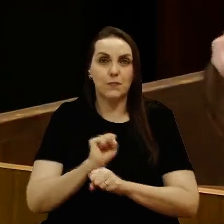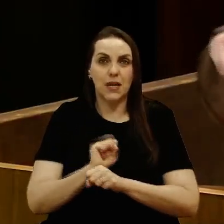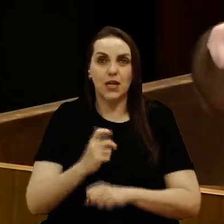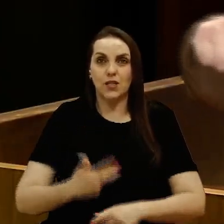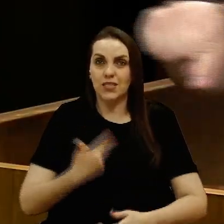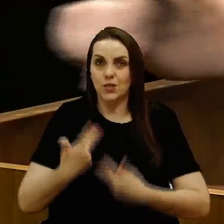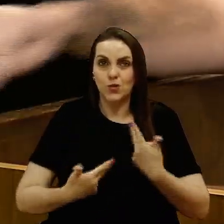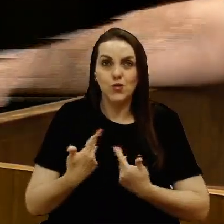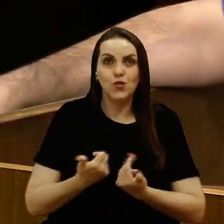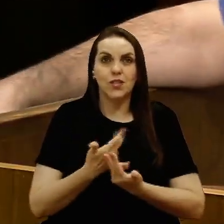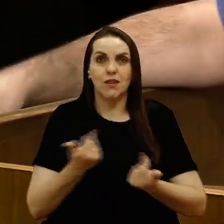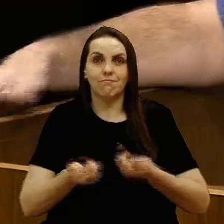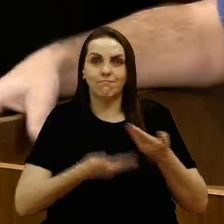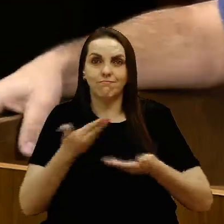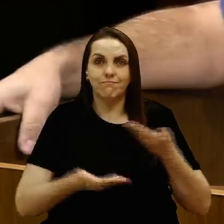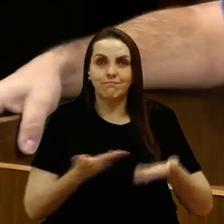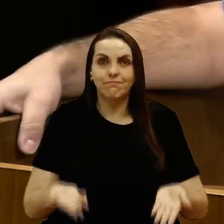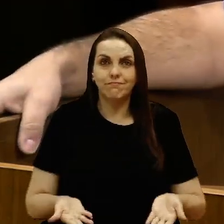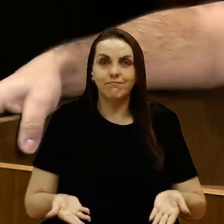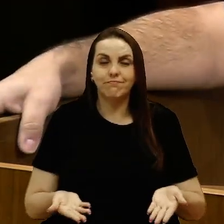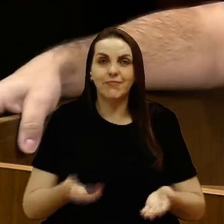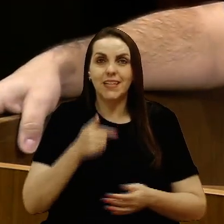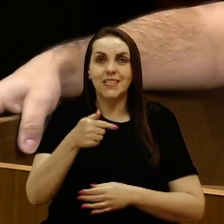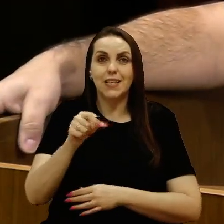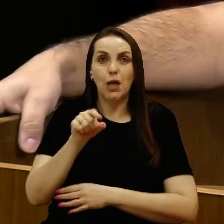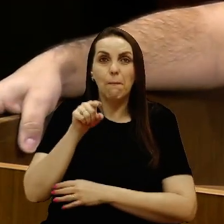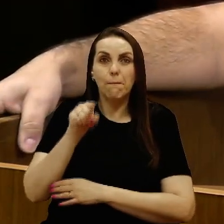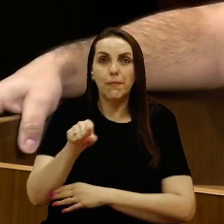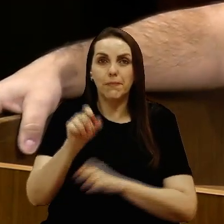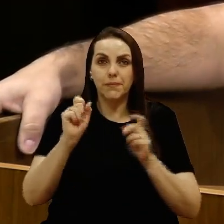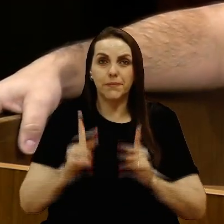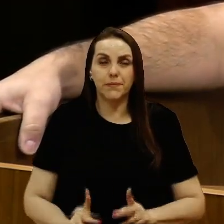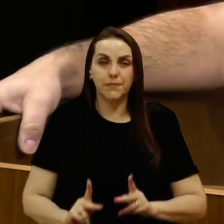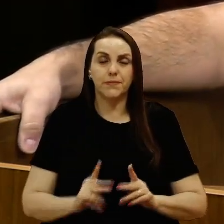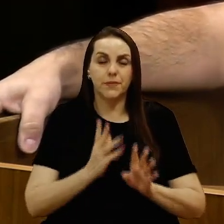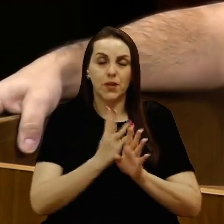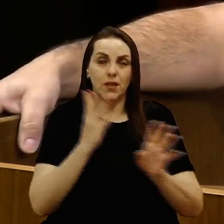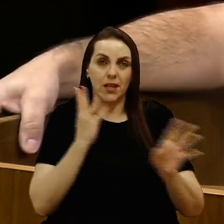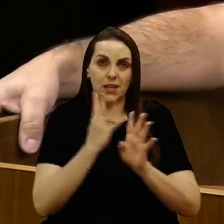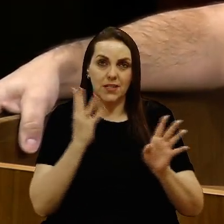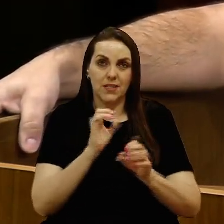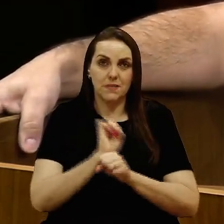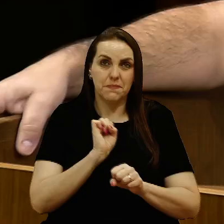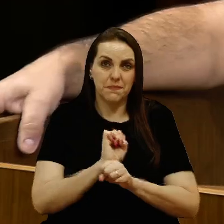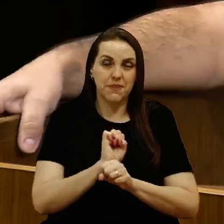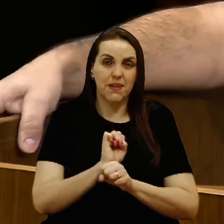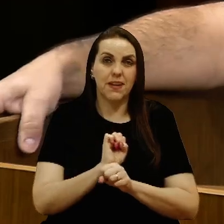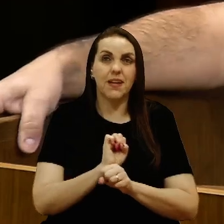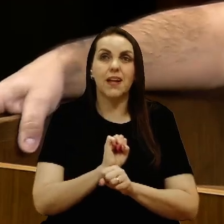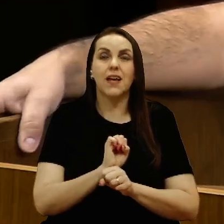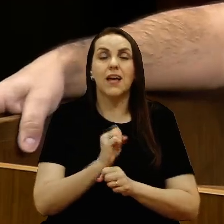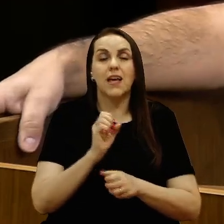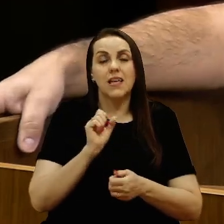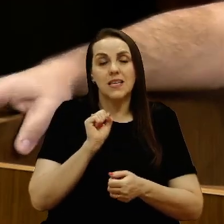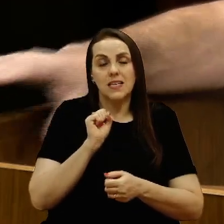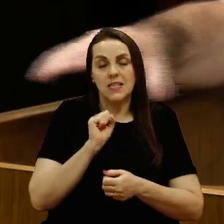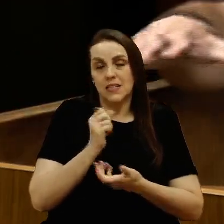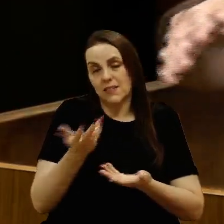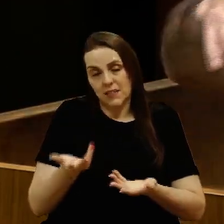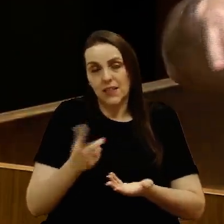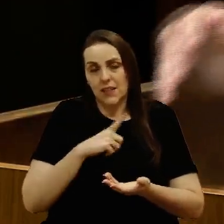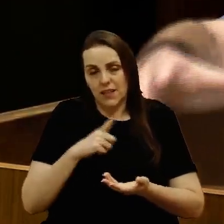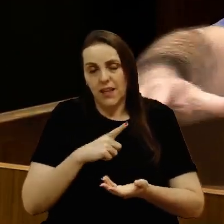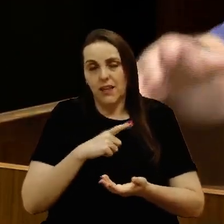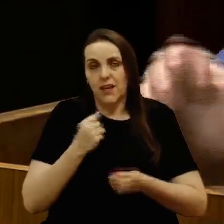pessoas na lista de espera de exames e consultas. E nós vamos zerar essa lista, mas não é somente o Rafael enquanto secretário. Somos